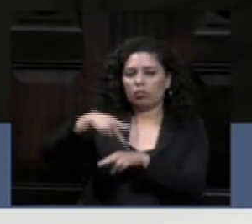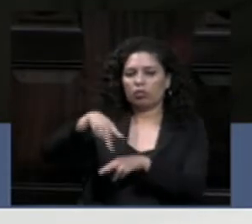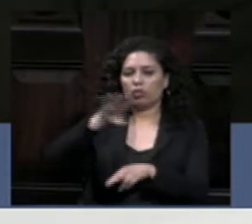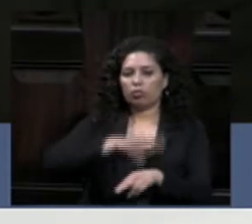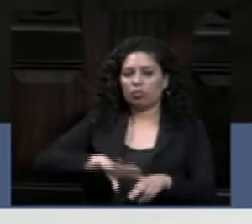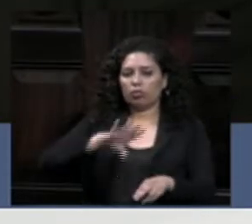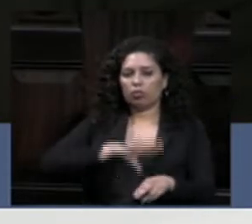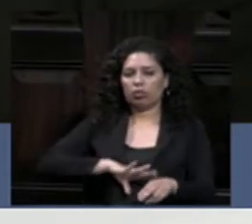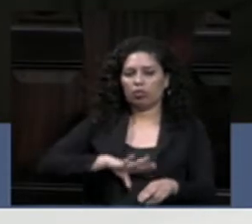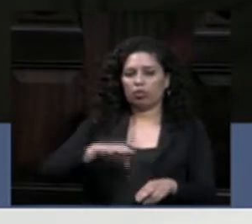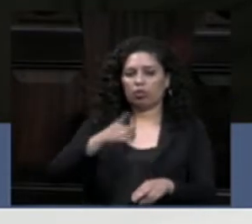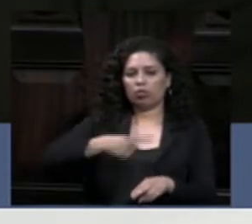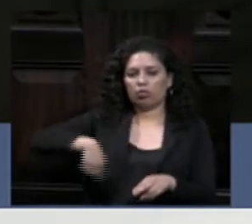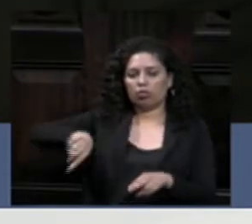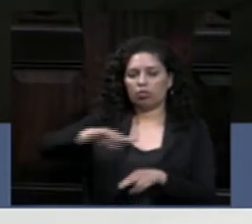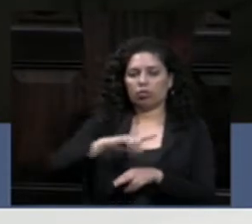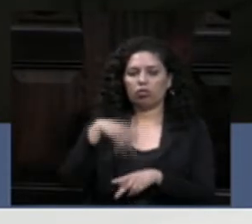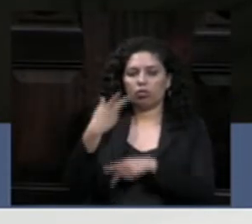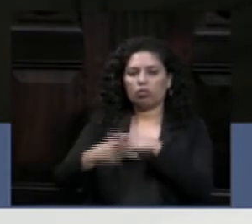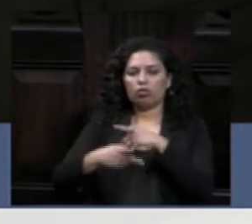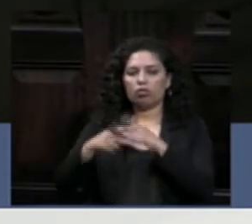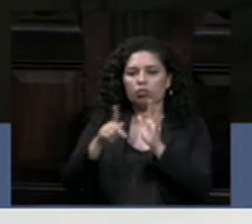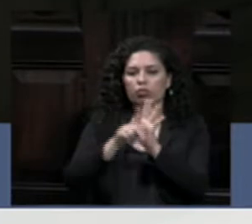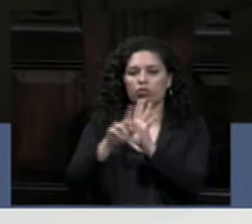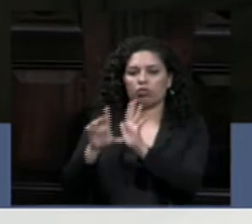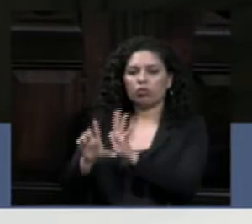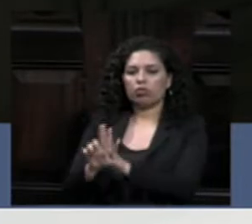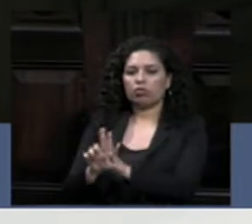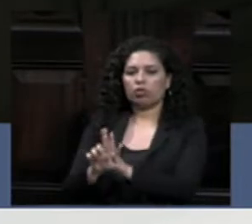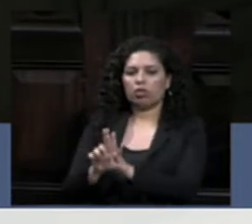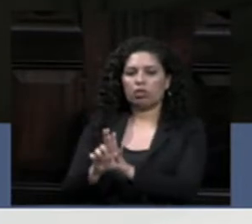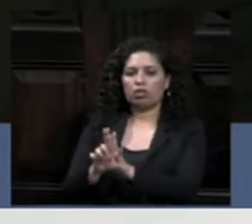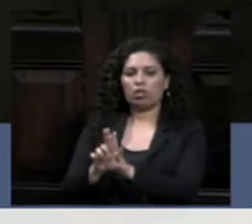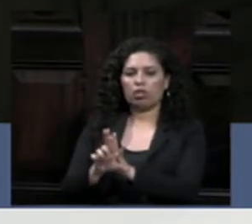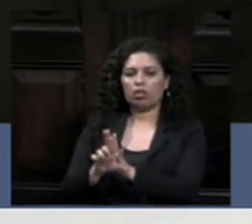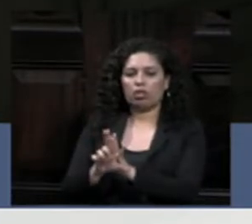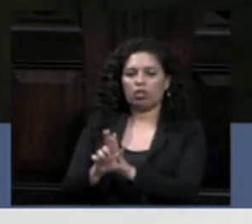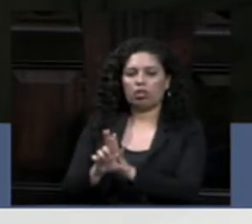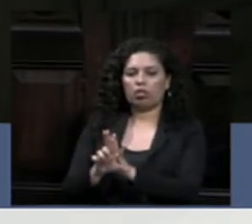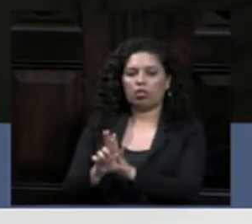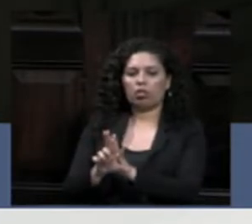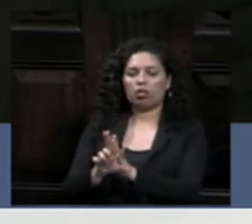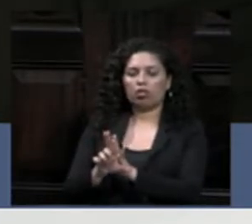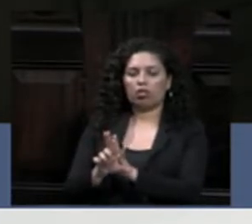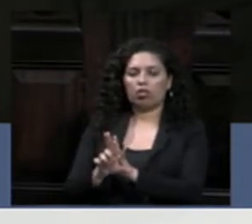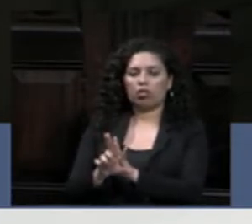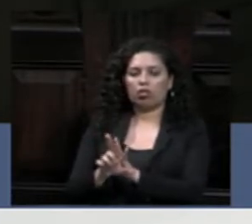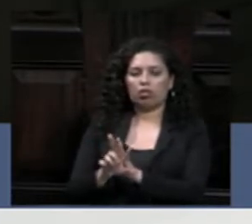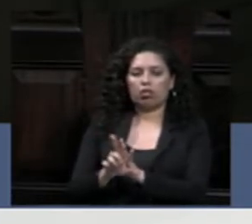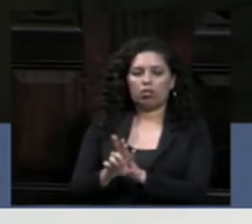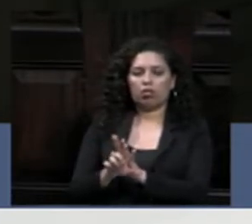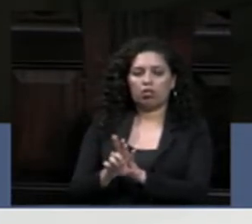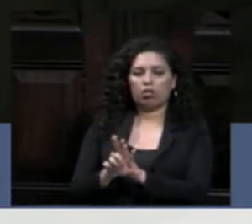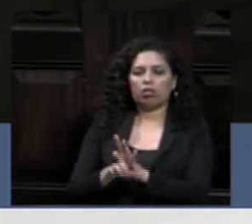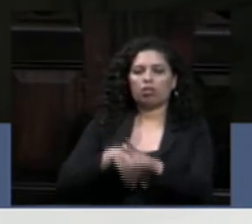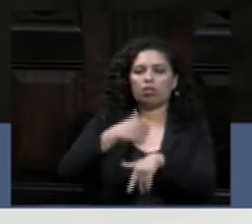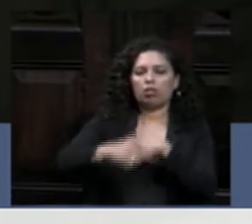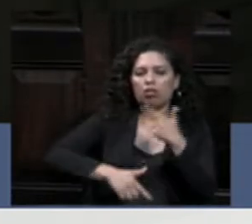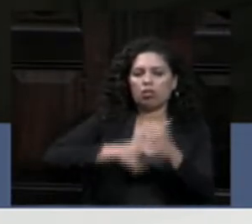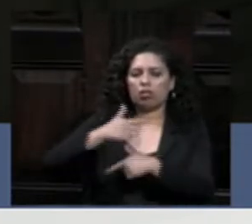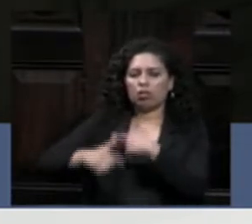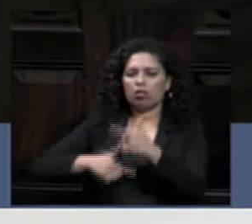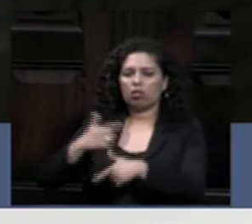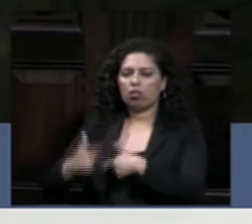trata da população de rua, um projeto completamente contrário, por exemplo, ao que o Dória faz em São Paulo. É um projeto que trabalha com